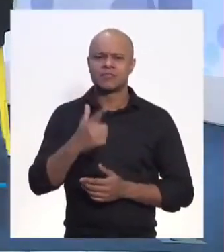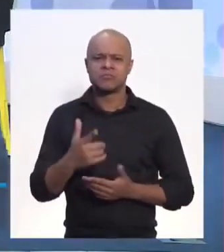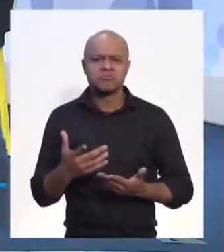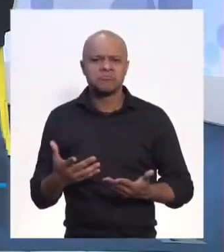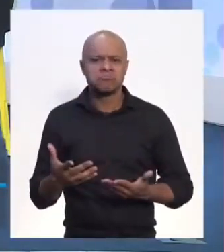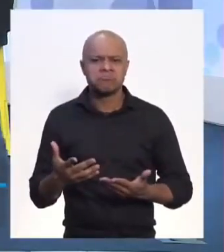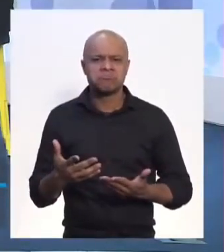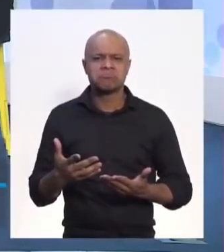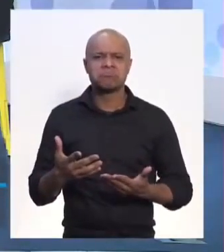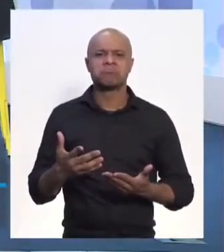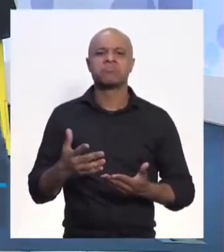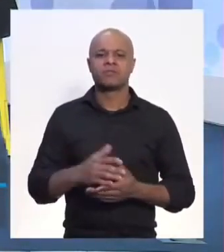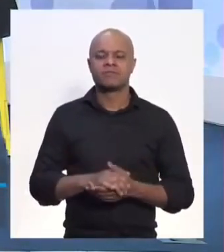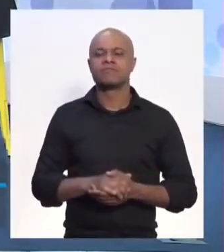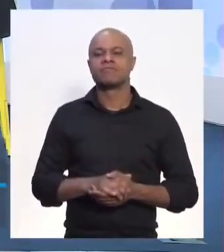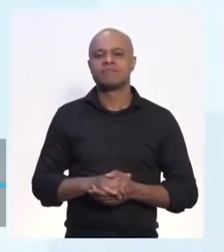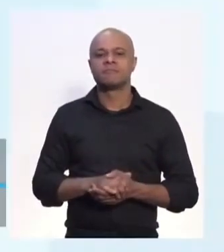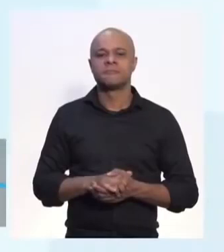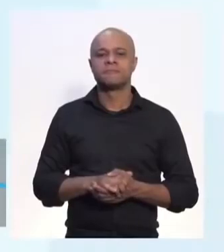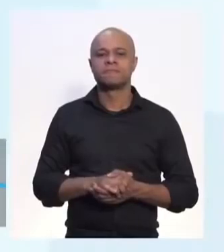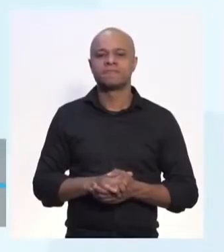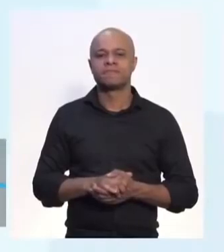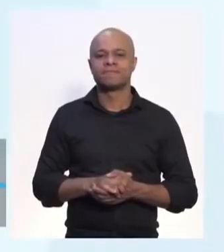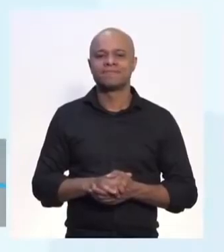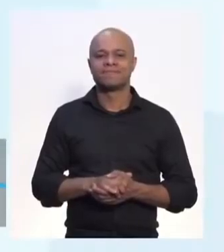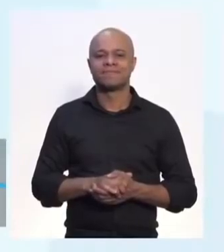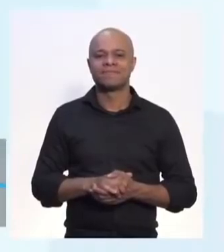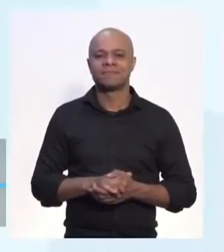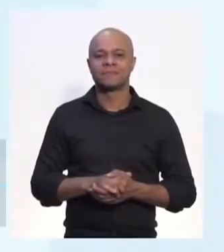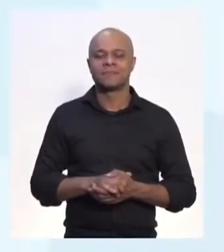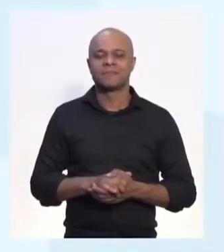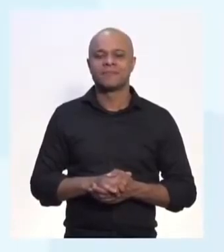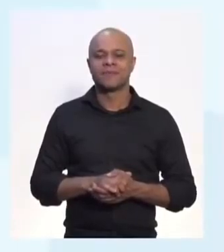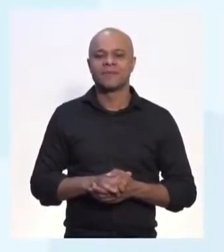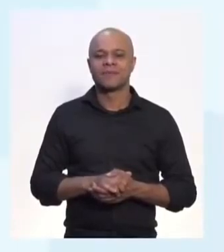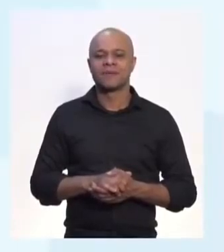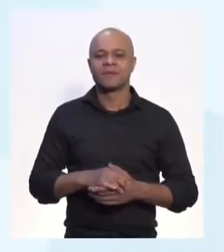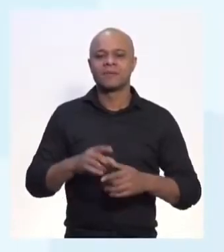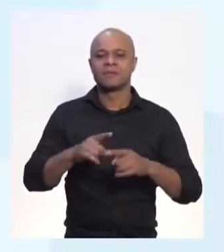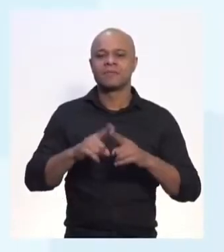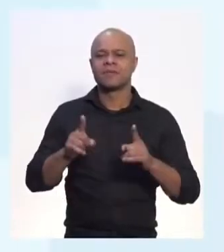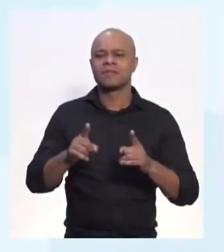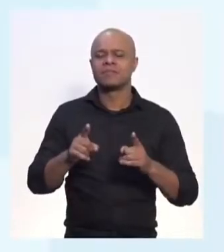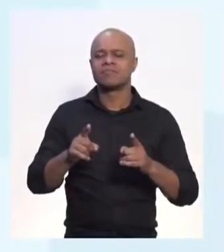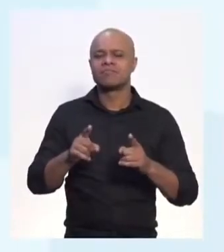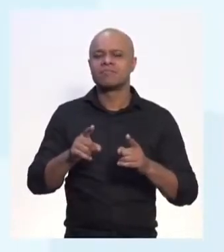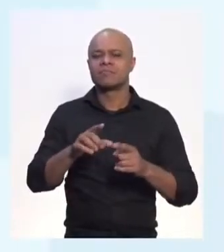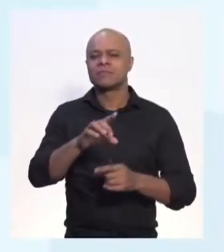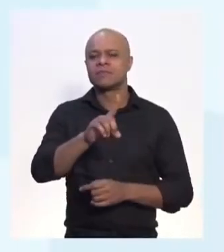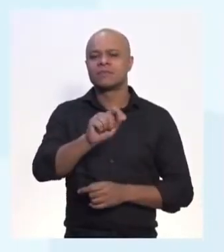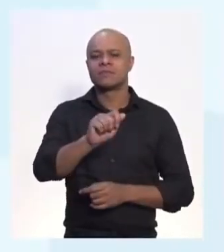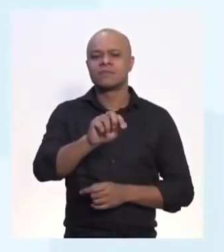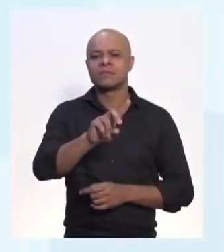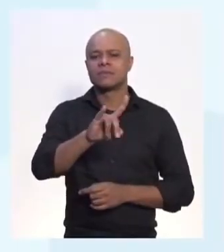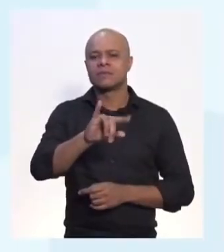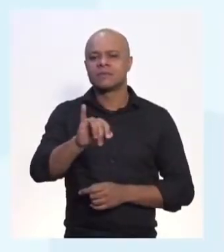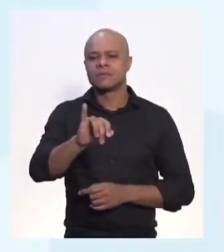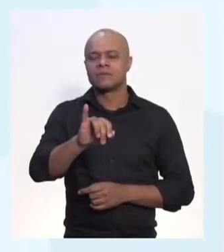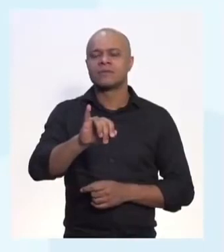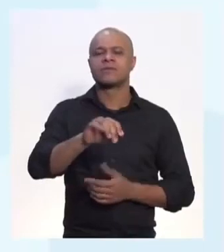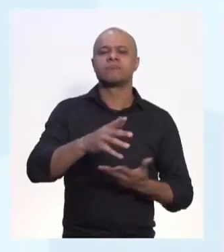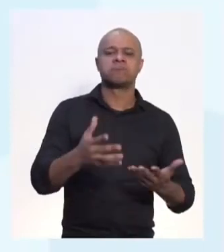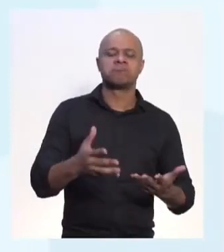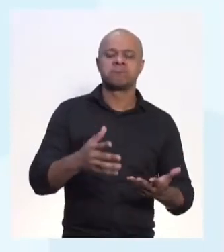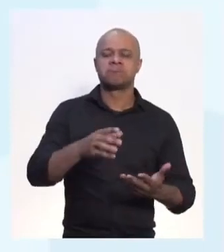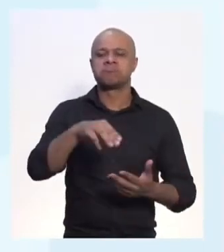rosa, laranja, né? É laranja, deve ser o laranja. Não. Exatamente. Mas Davi, João Guilherme, Gustavo,